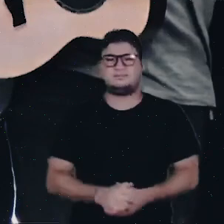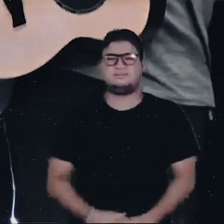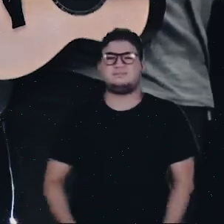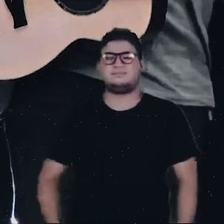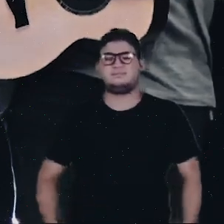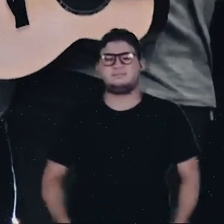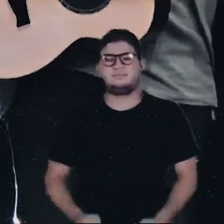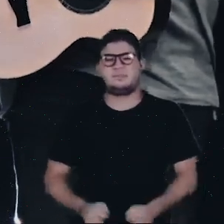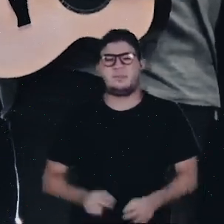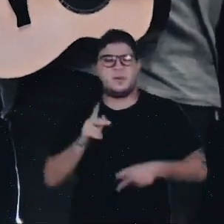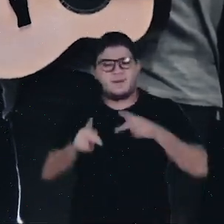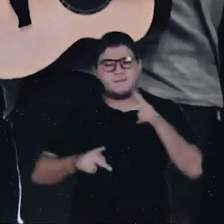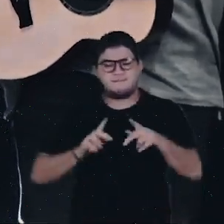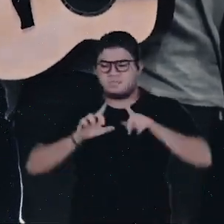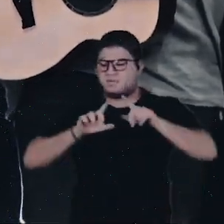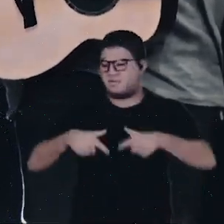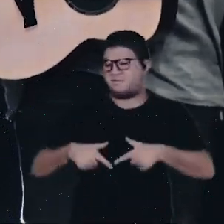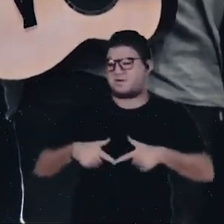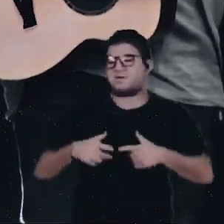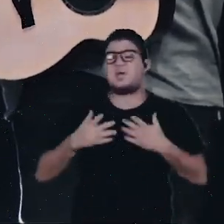O povo de Israel é um exemplo disso.